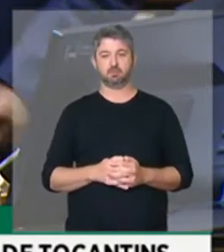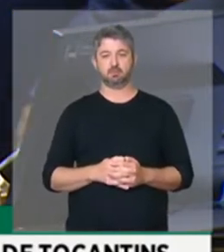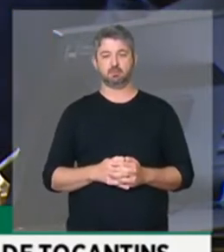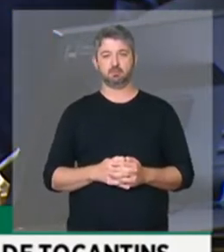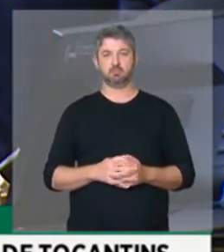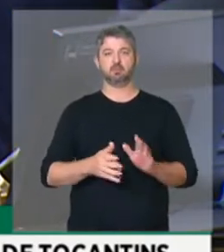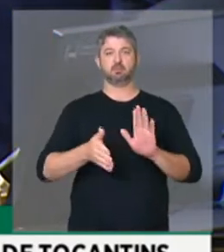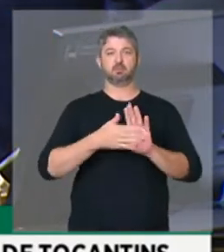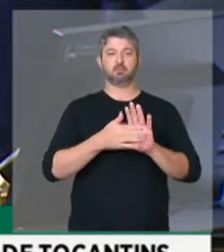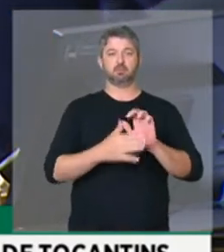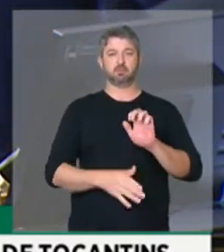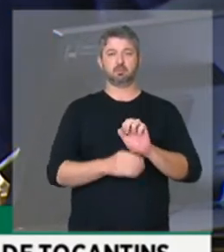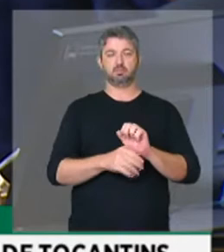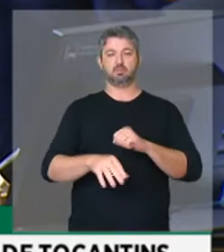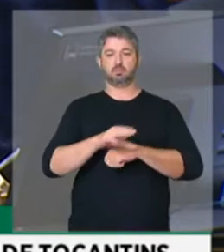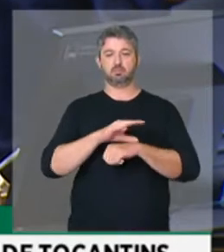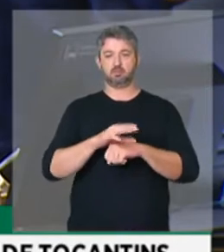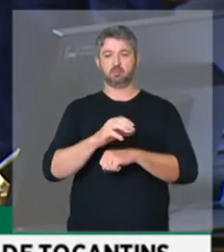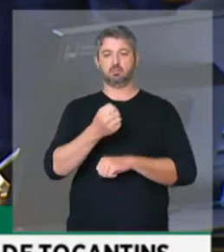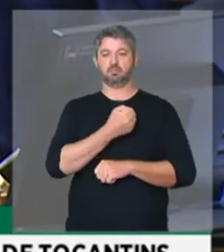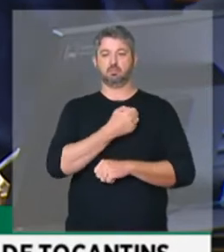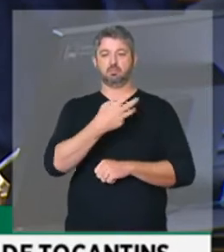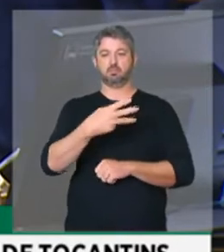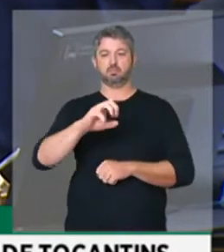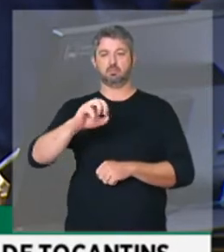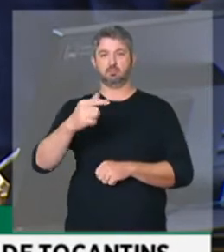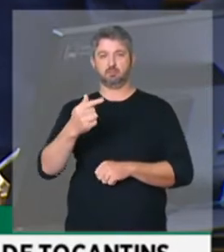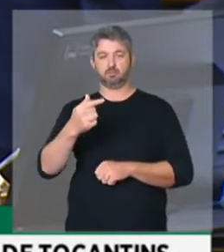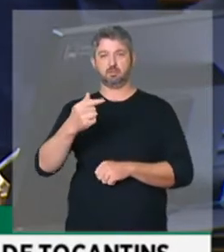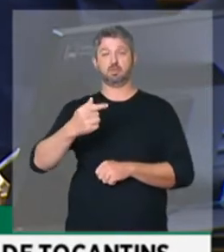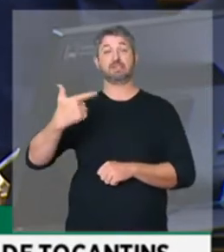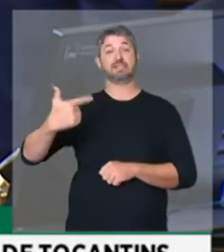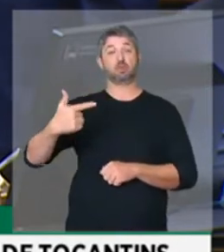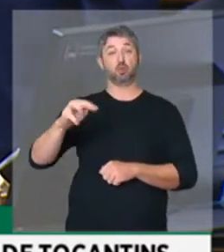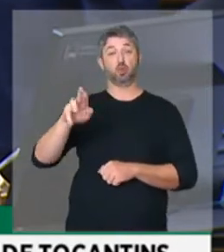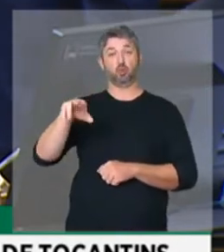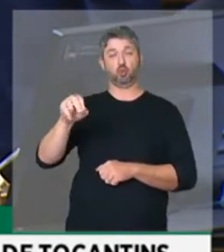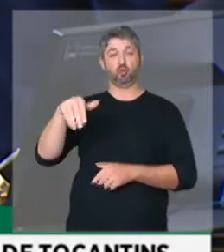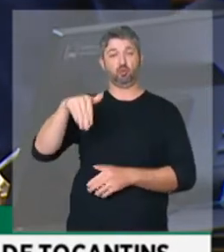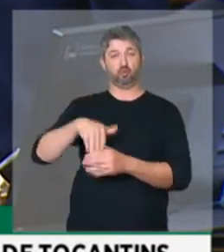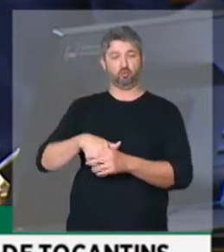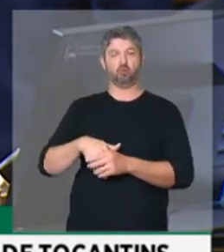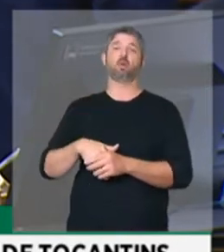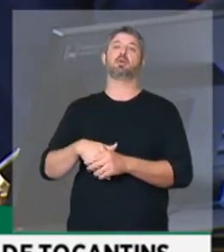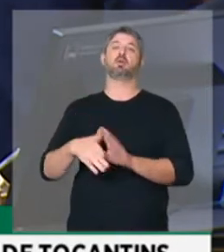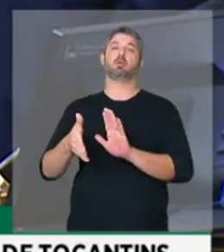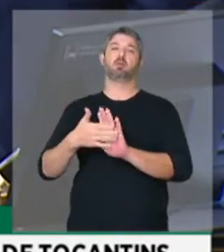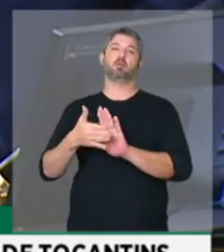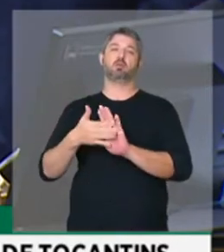Proposta de emenda à Constituição, número 397, discussão em segundo turno da proposta de emenda à Constituição